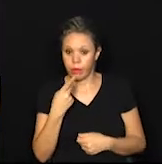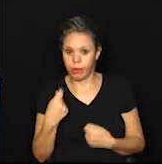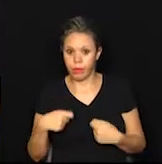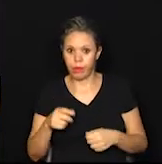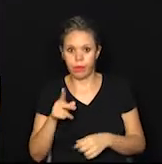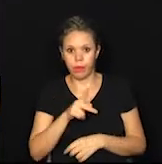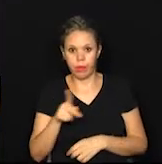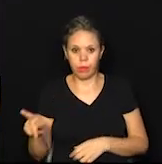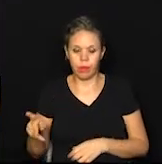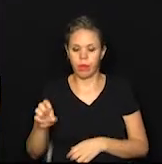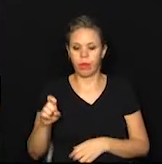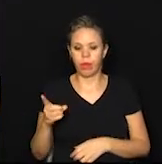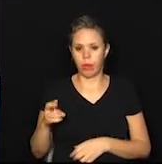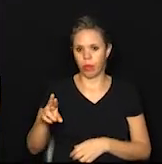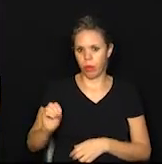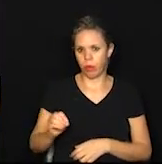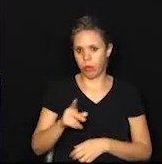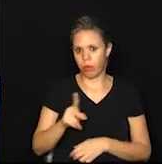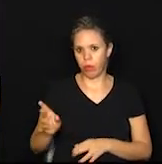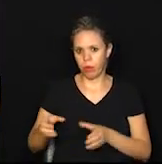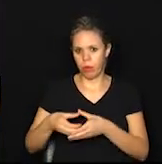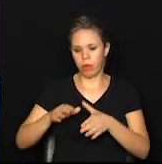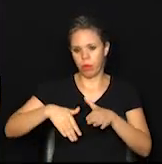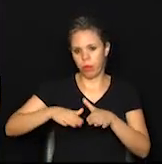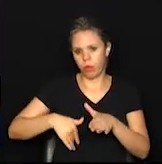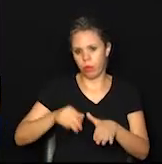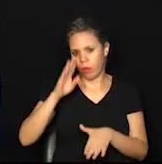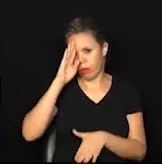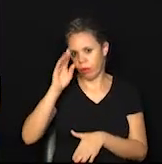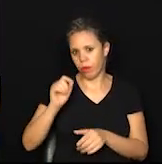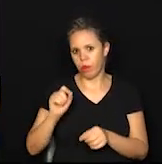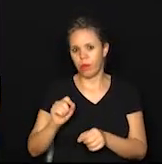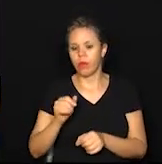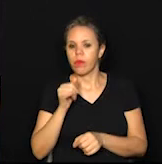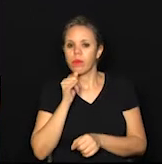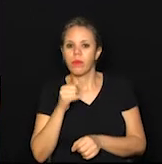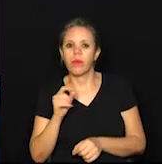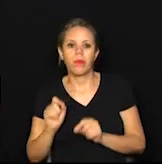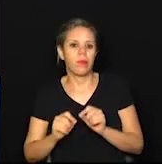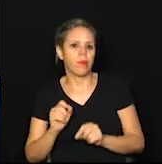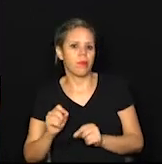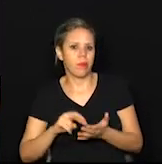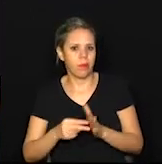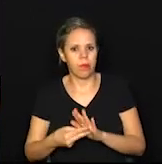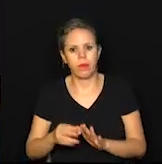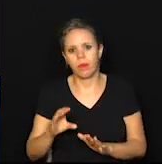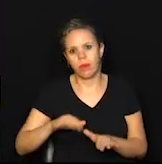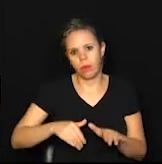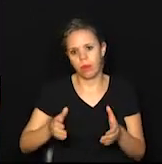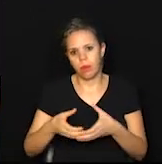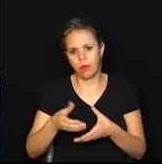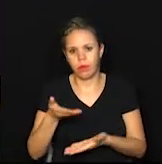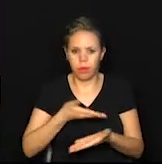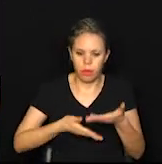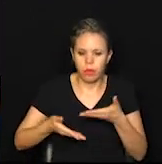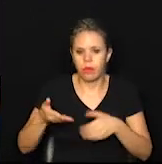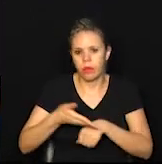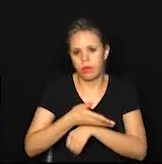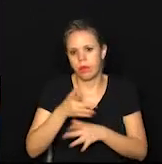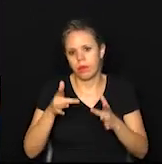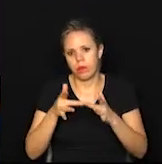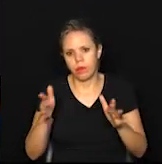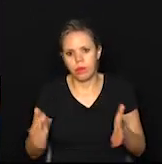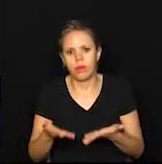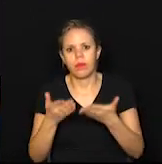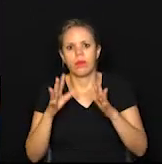que é os presidentes dos clubes da cidade. A gente sabe a peça fundamental que é os clubes sociais da cidade, no fomento